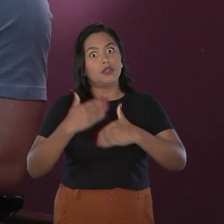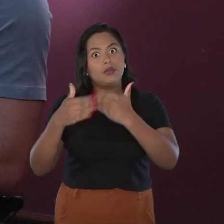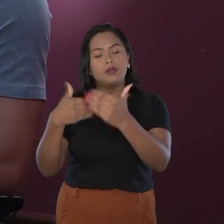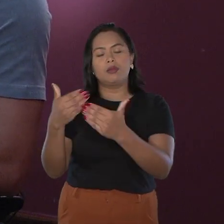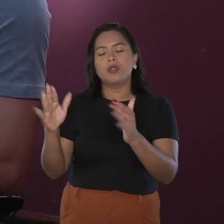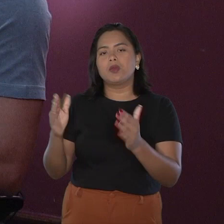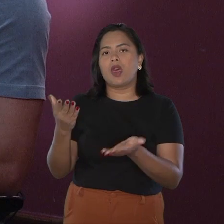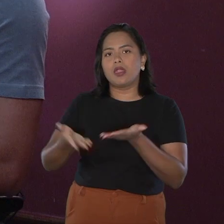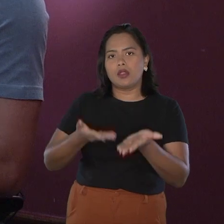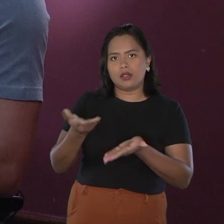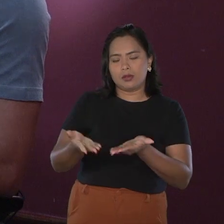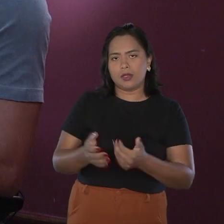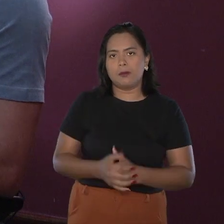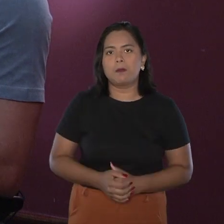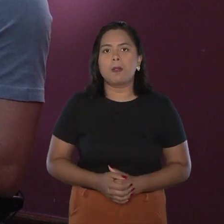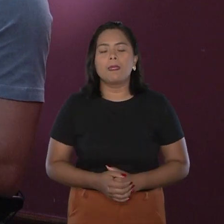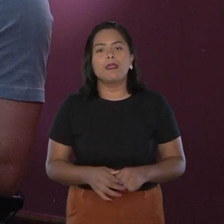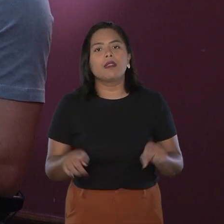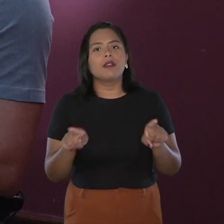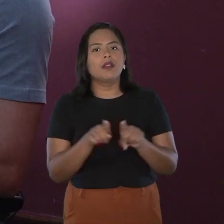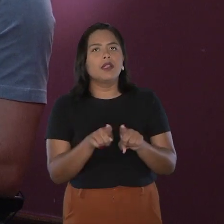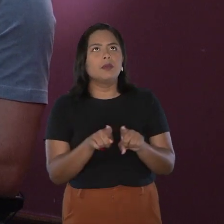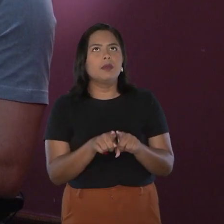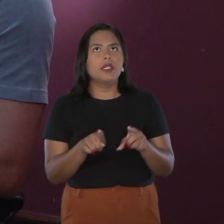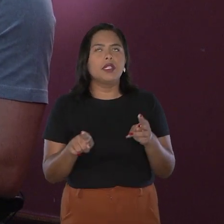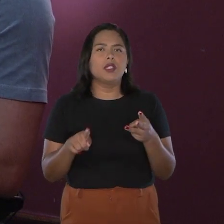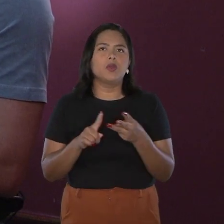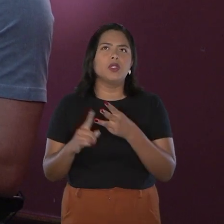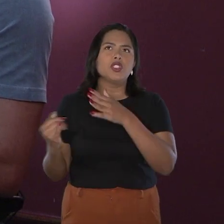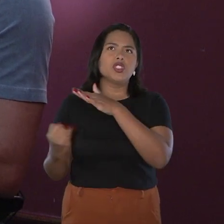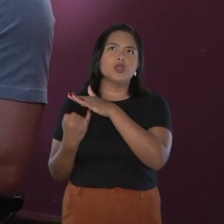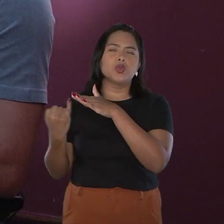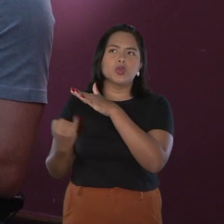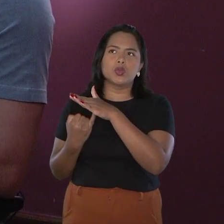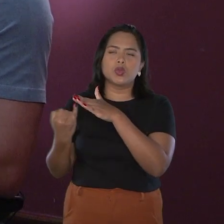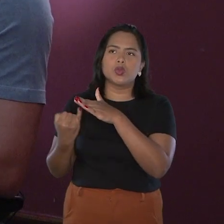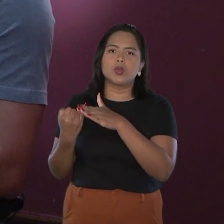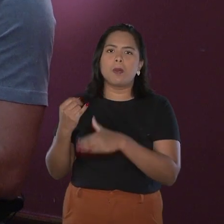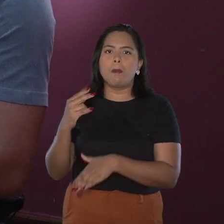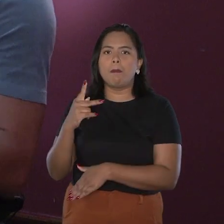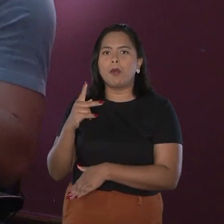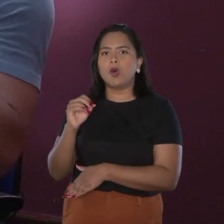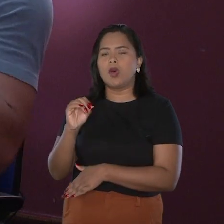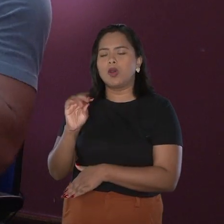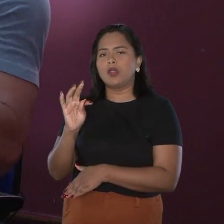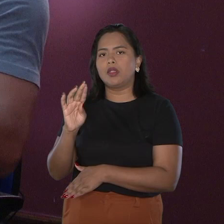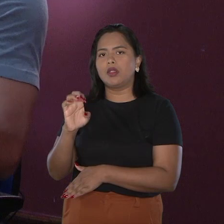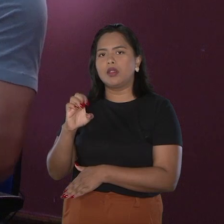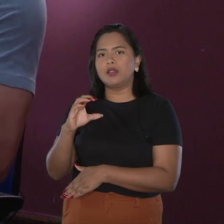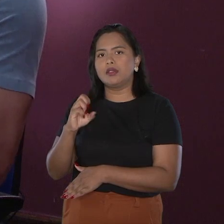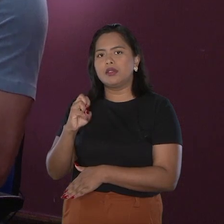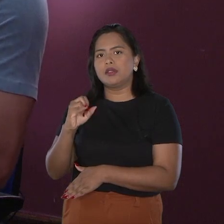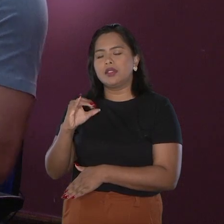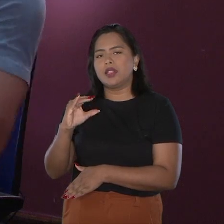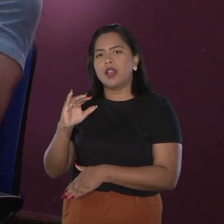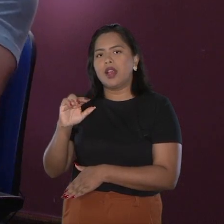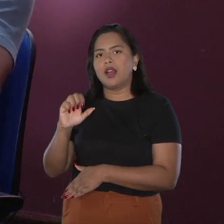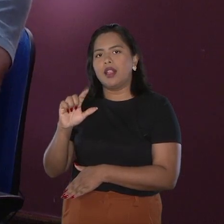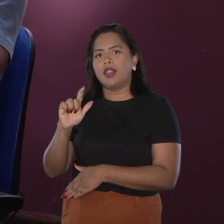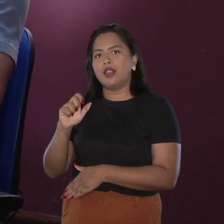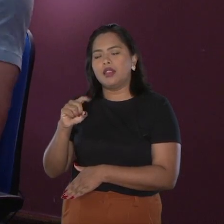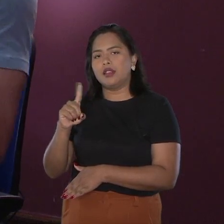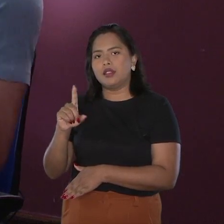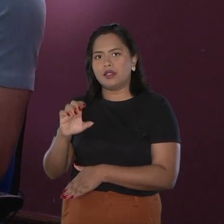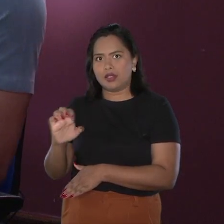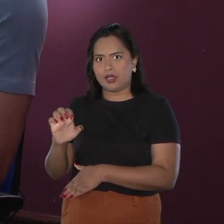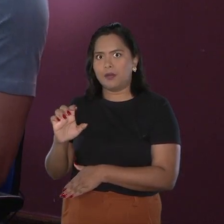durante os atendimentos temos o estudo potencialize também que ele ofereceu até agora a temática porque assim elas não estão fechadas ainda tanto